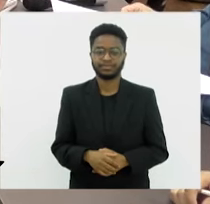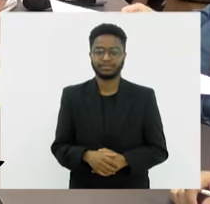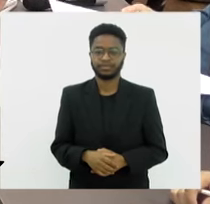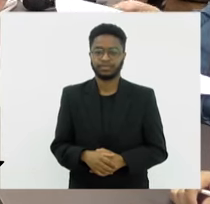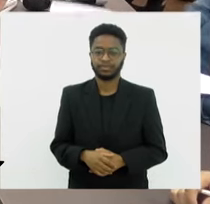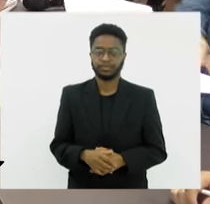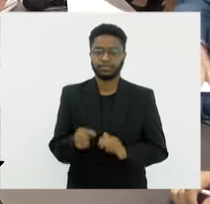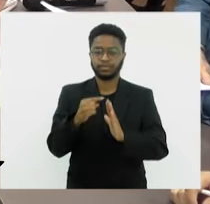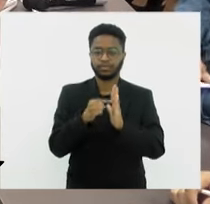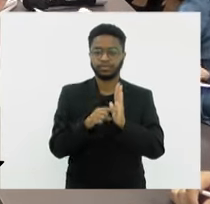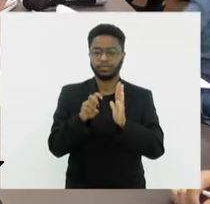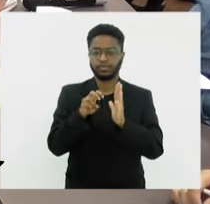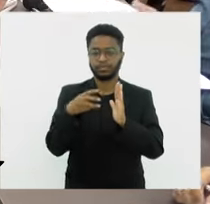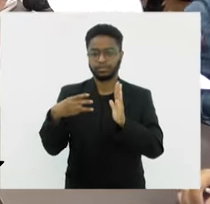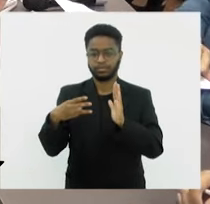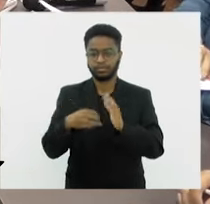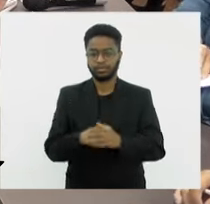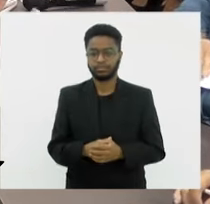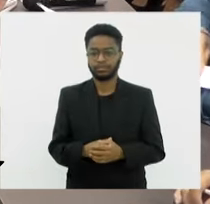53 da pauta.